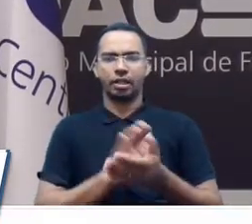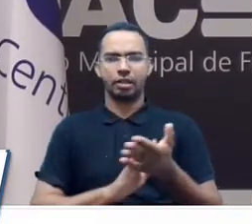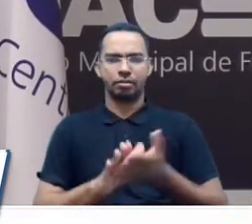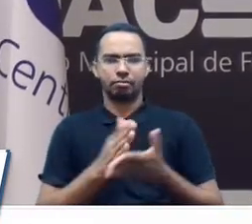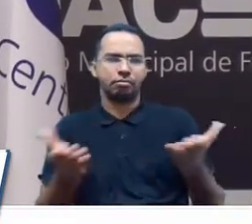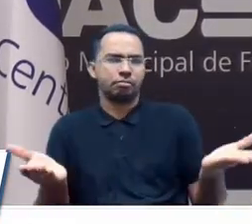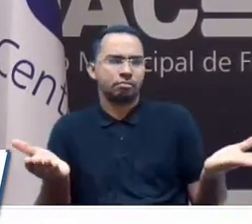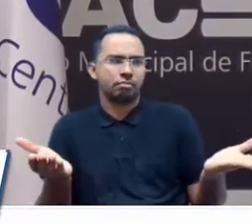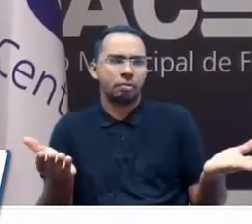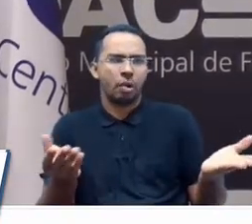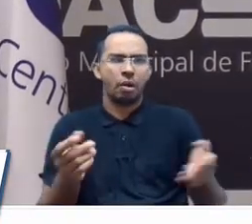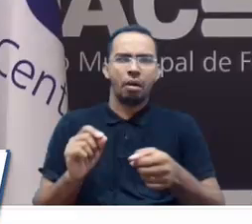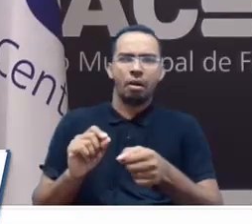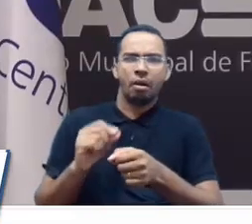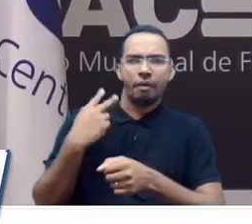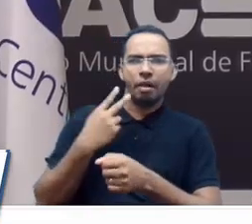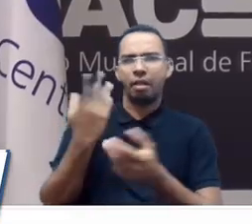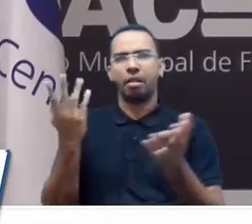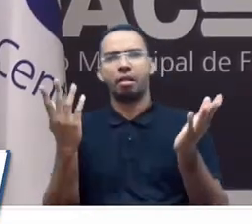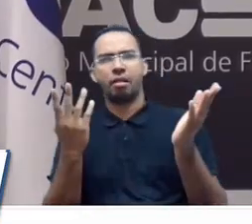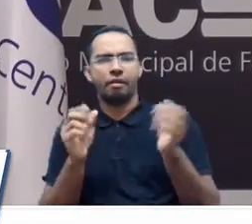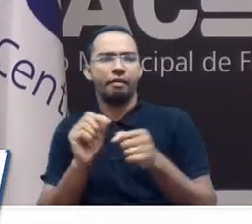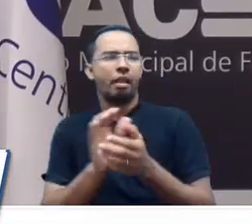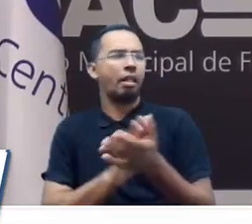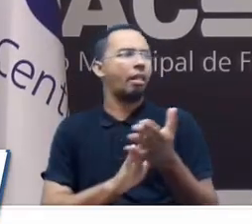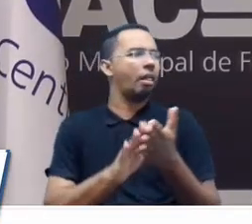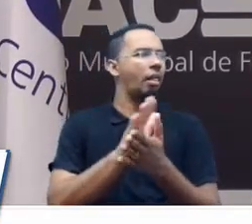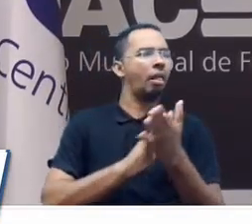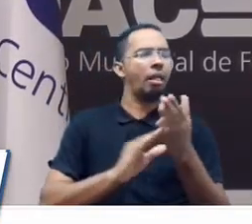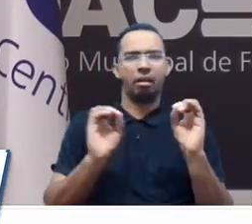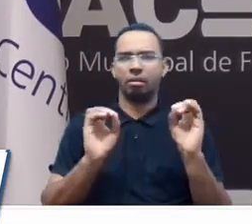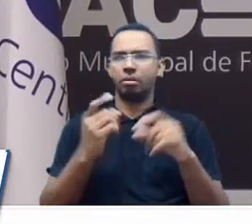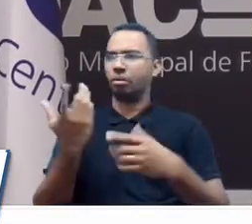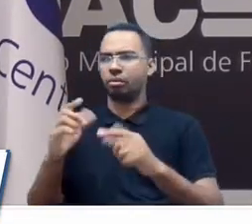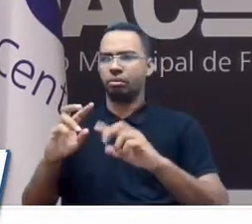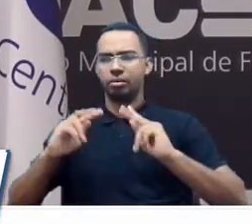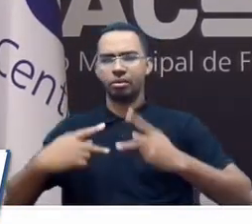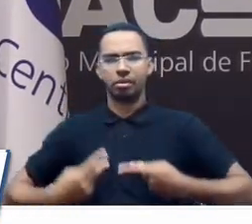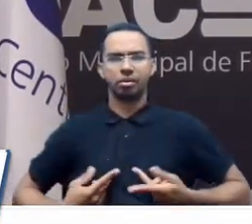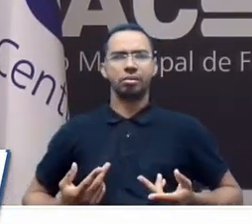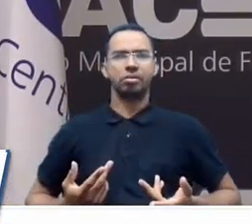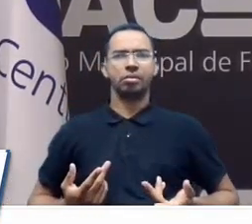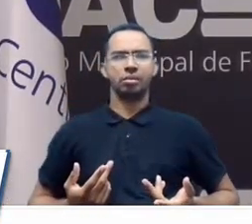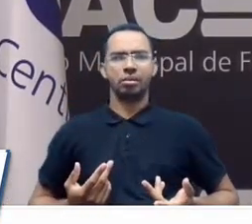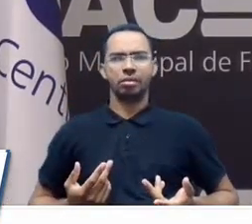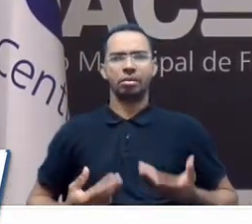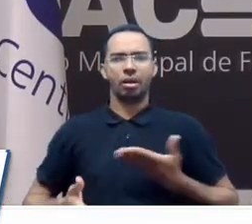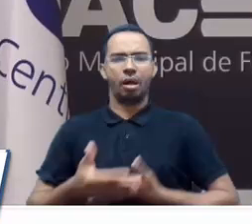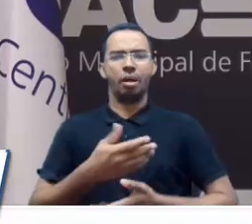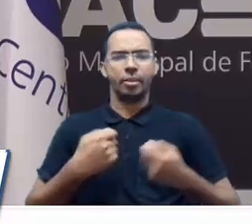Que vereador, os vereadores lá não fazem nada, mas não tem material humano. Nós precisamos entender uma